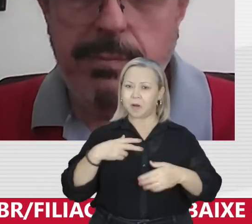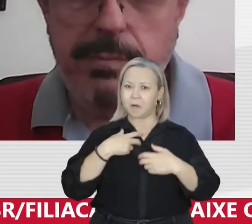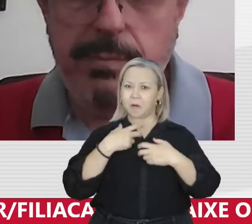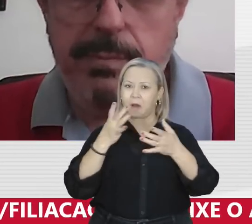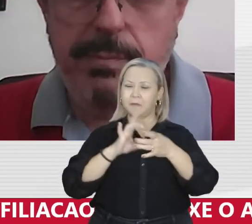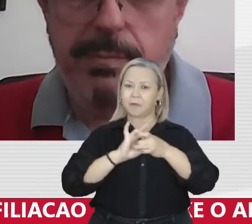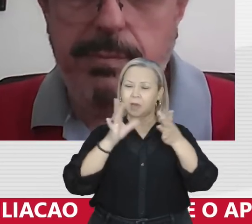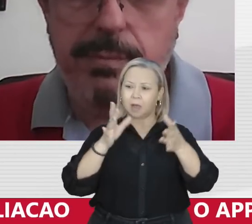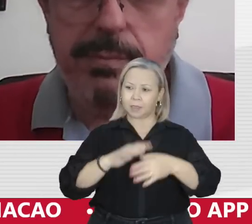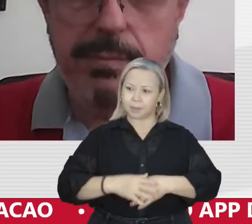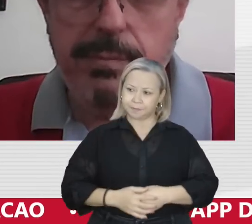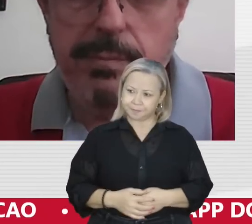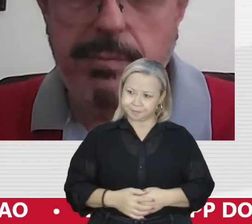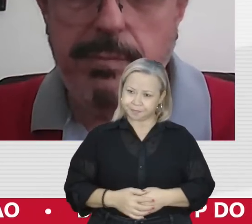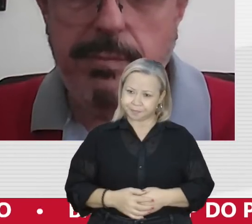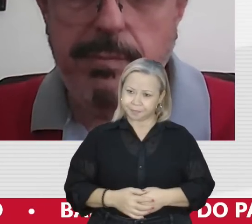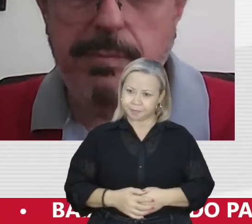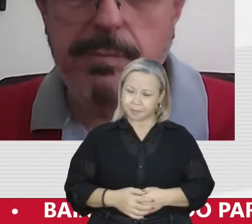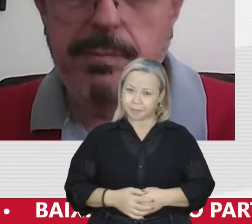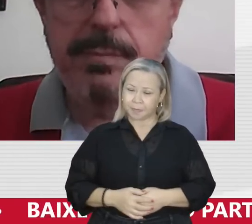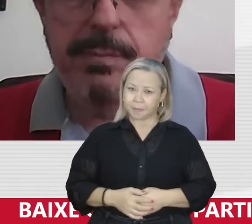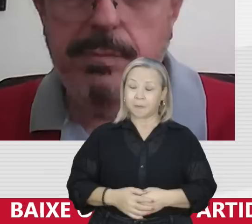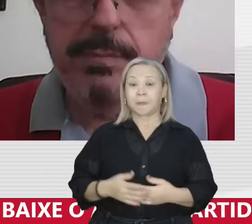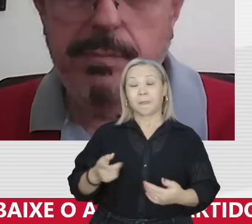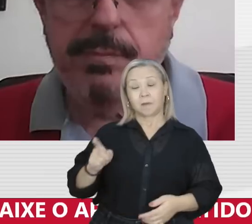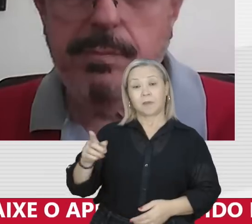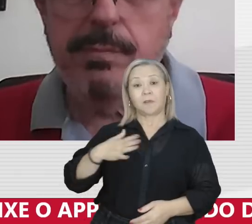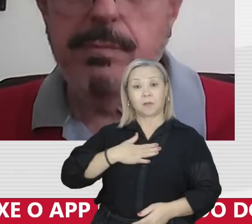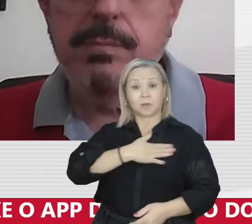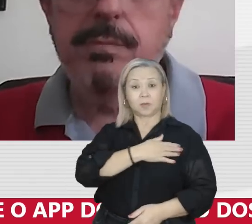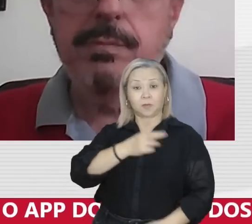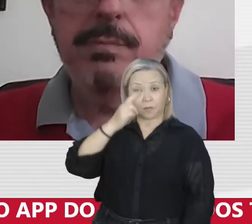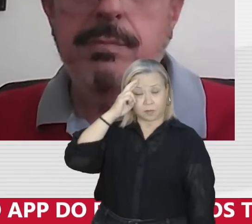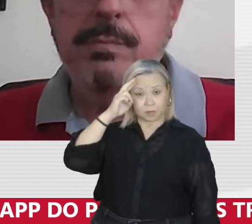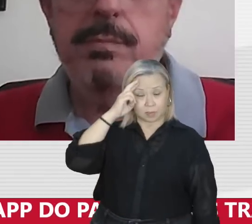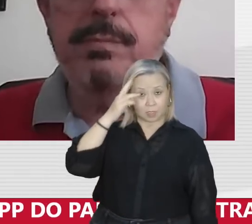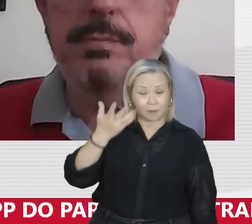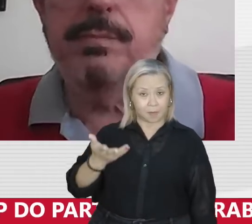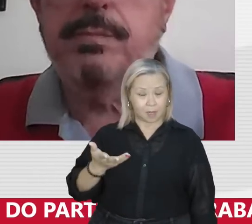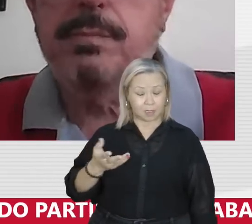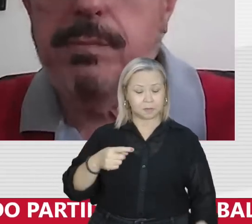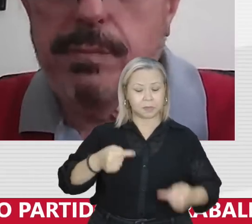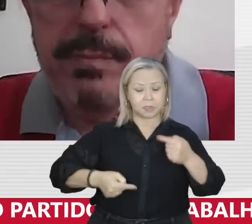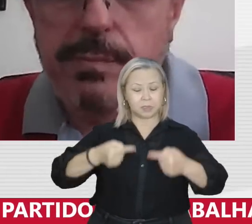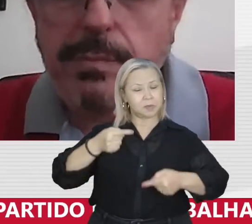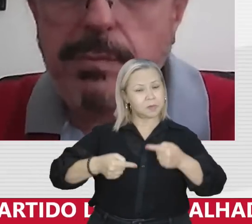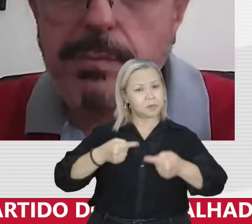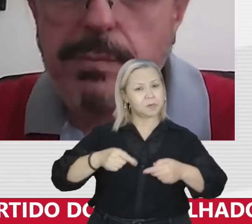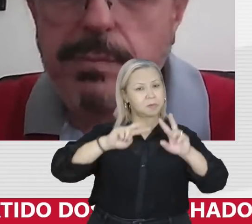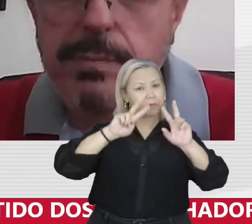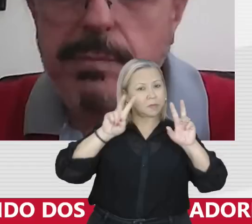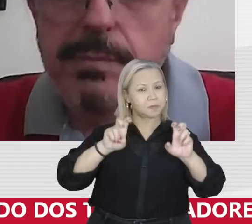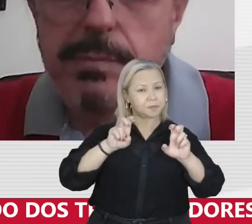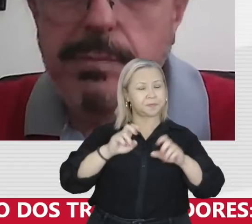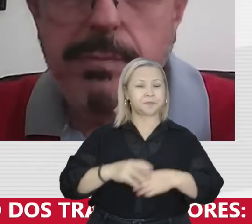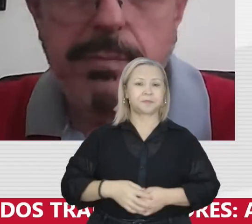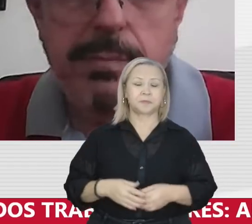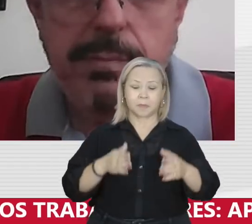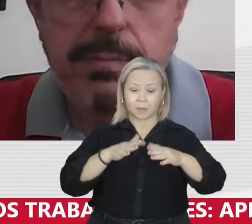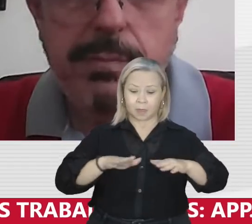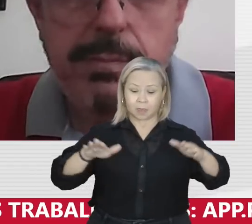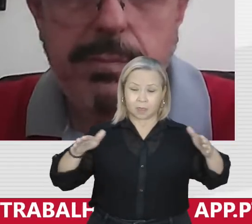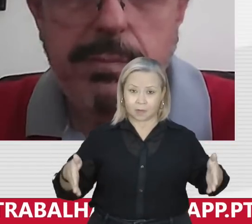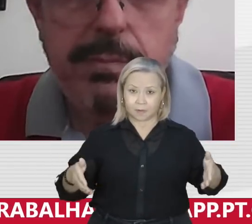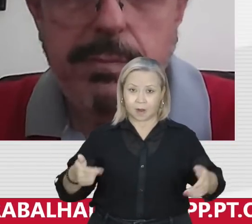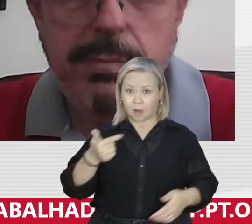Pois é, além de você fala das Forças Armadas, você falou das Forças Armadas, eu gostaria que a gente discutisse um pouco isso. Estava no palanque o